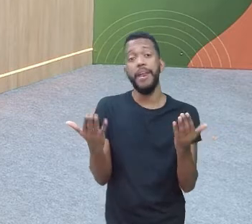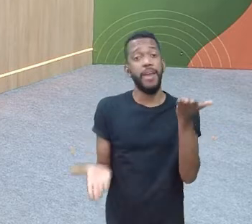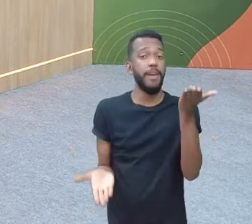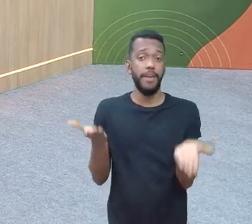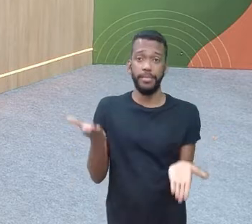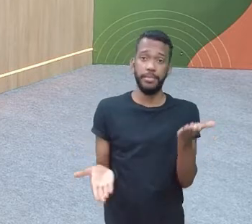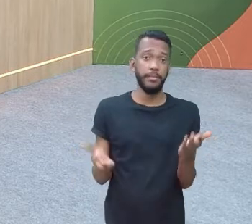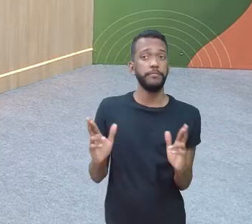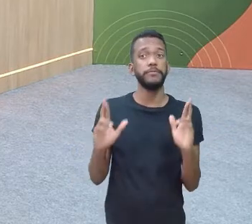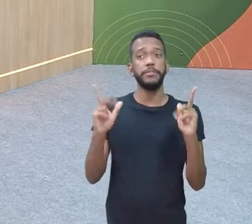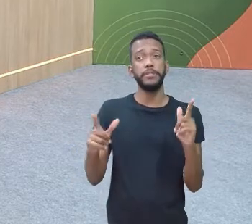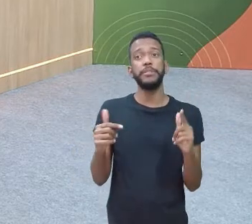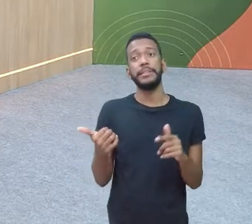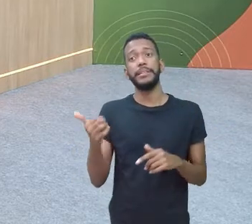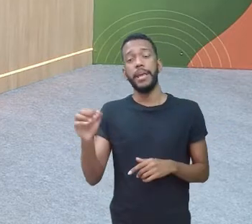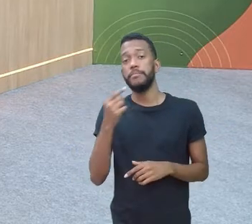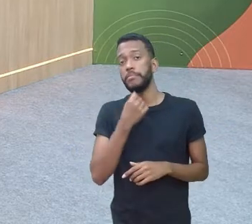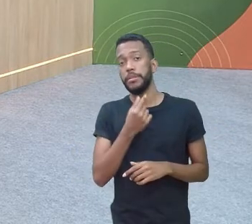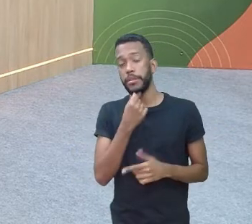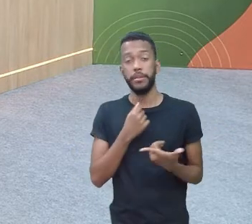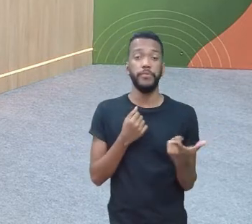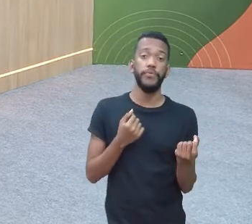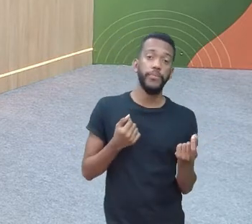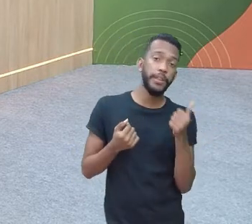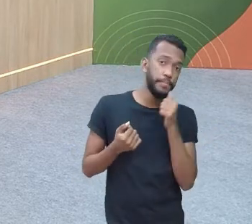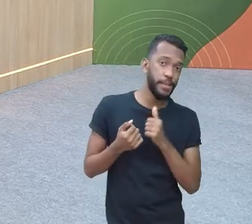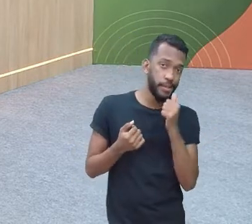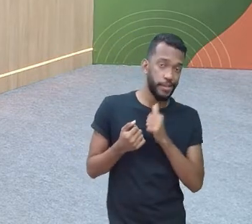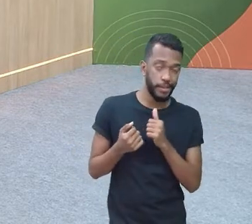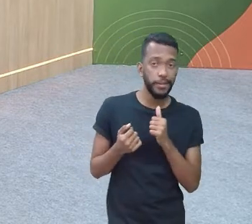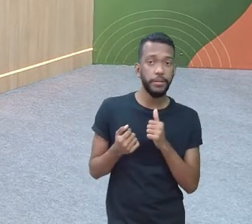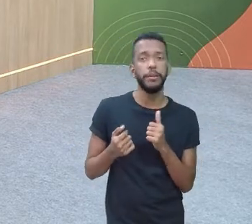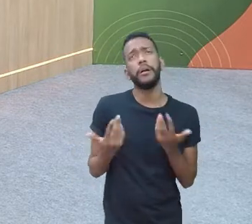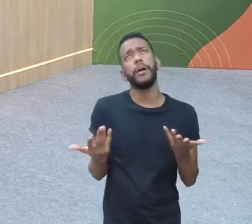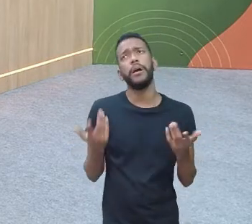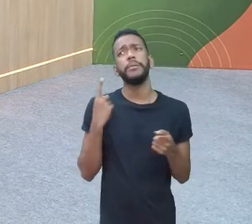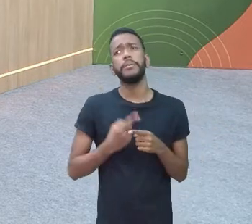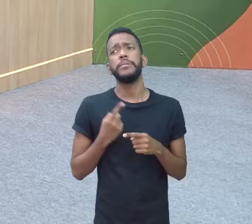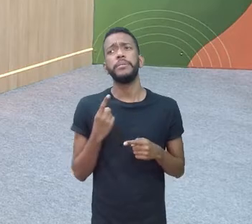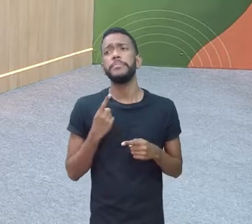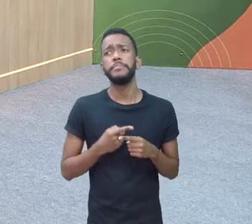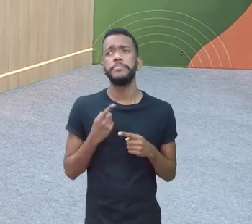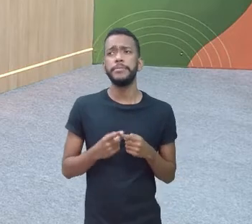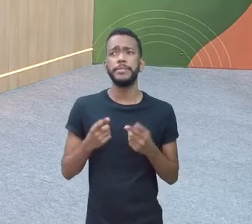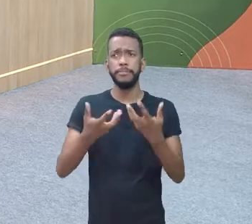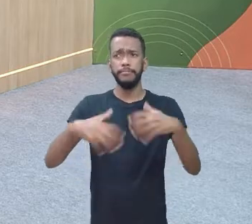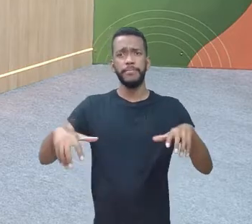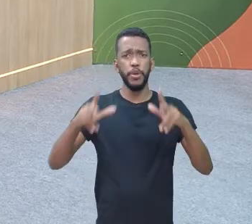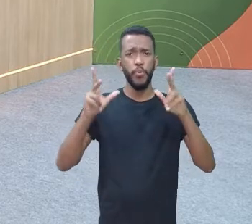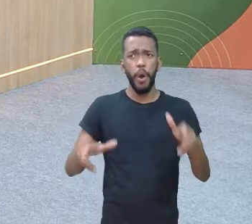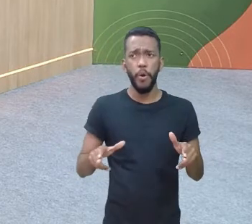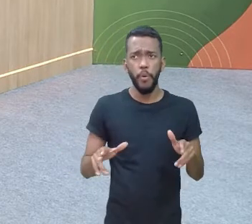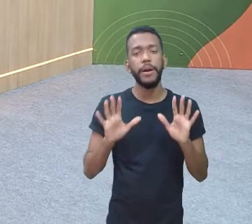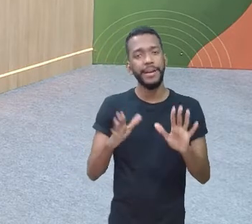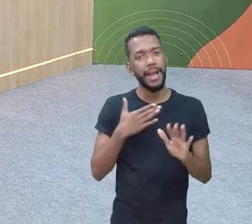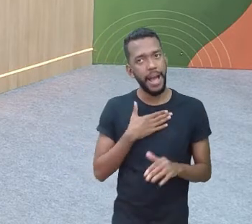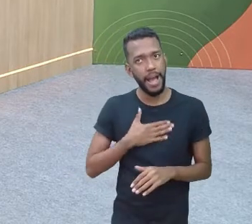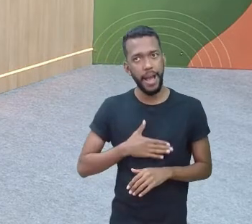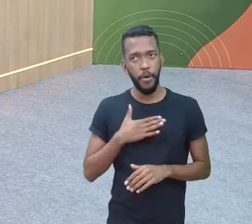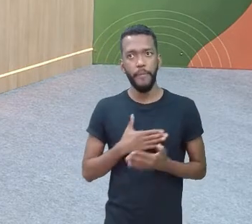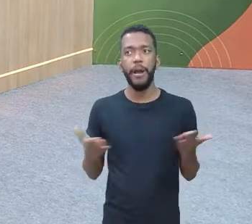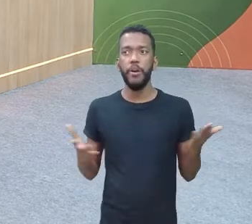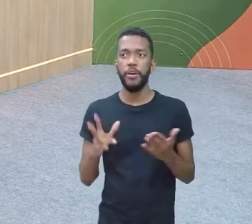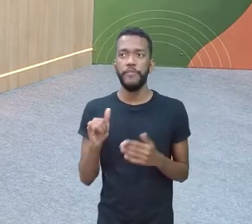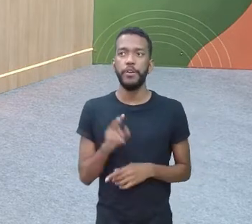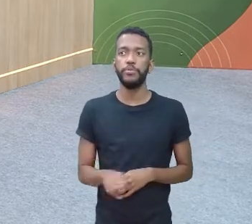a gente tem 10 meninos e 20 meninas, beleza? Ah, professora, mas a fração tem que ser em quantidade igual. Calma, agora a gente